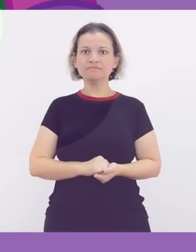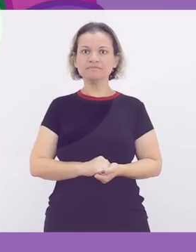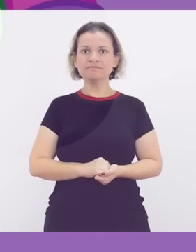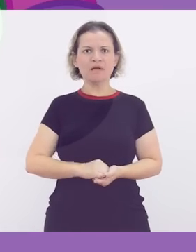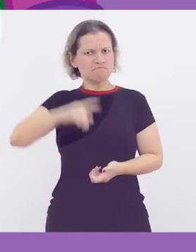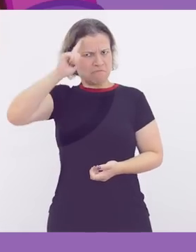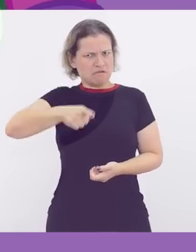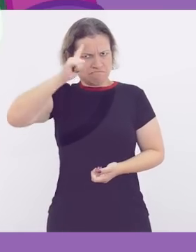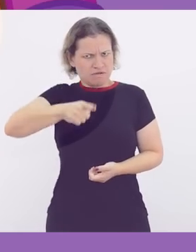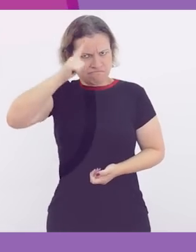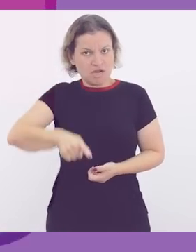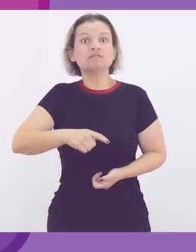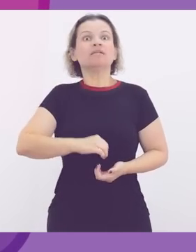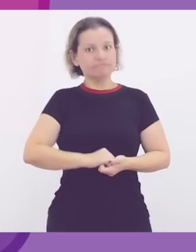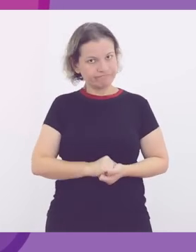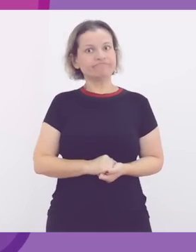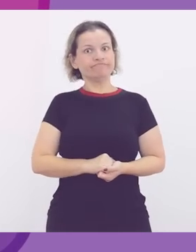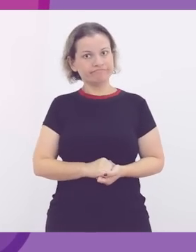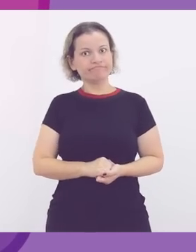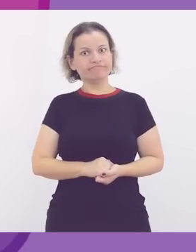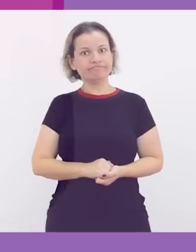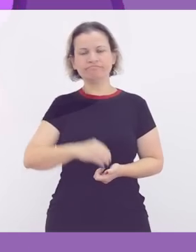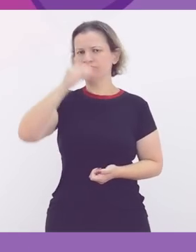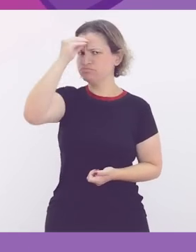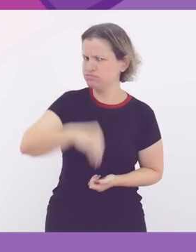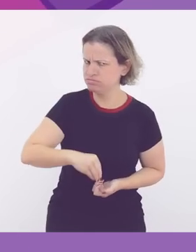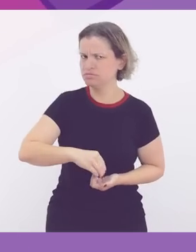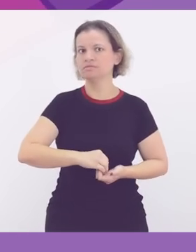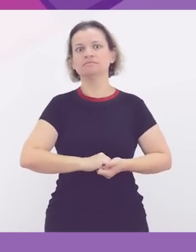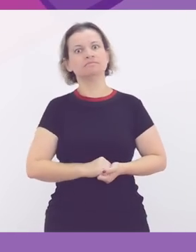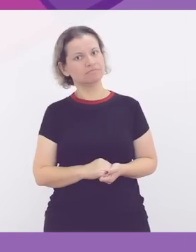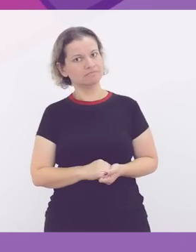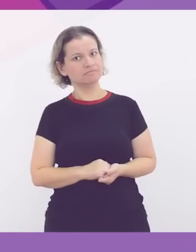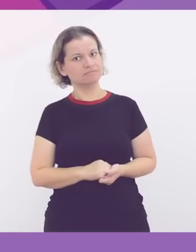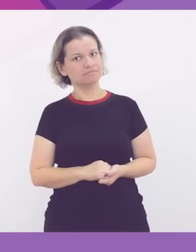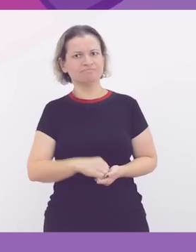solução. É muito mandona, é tão preguiçoso.